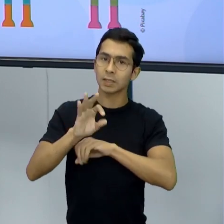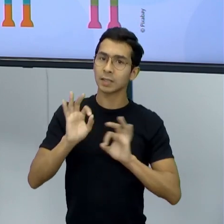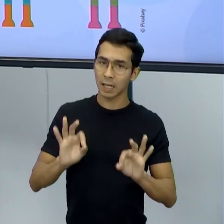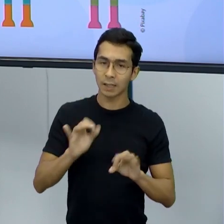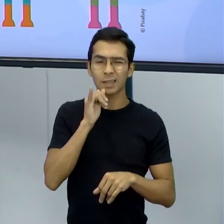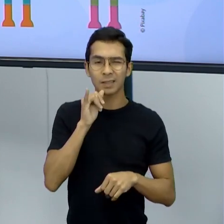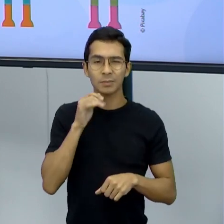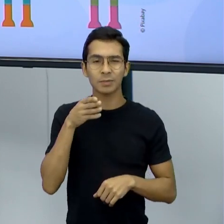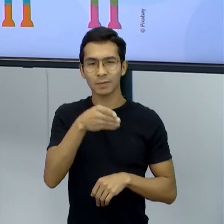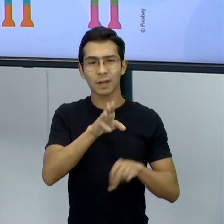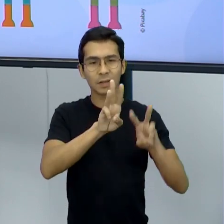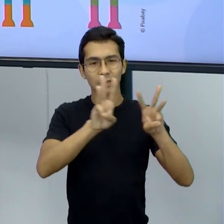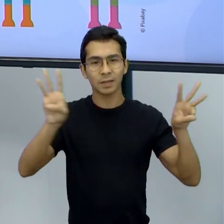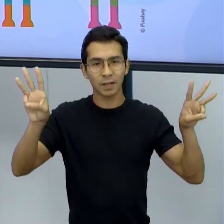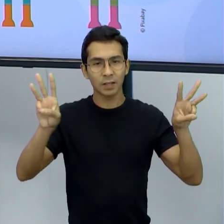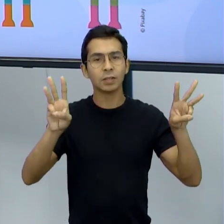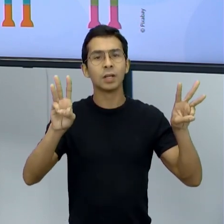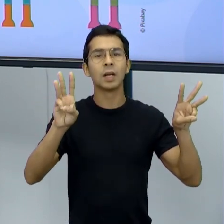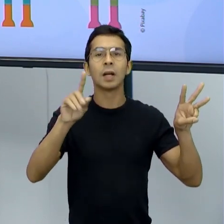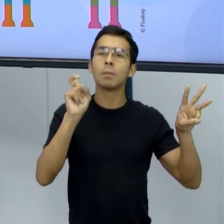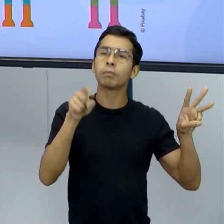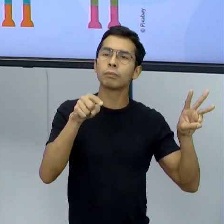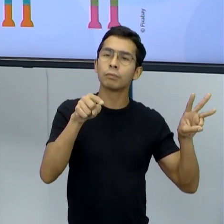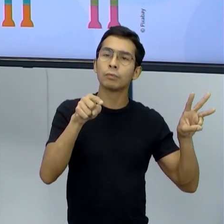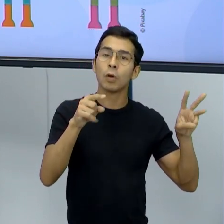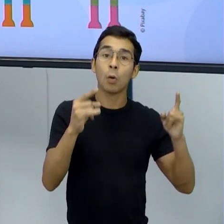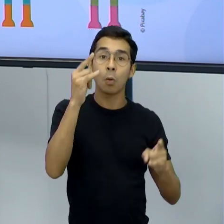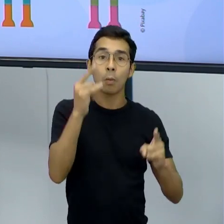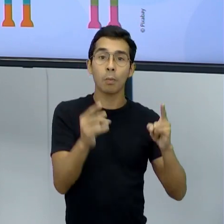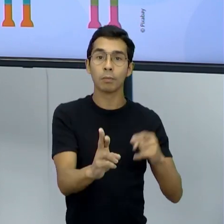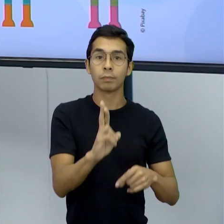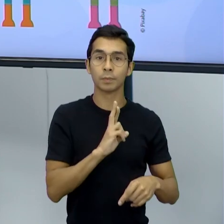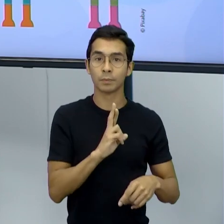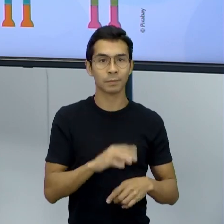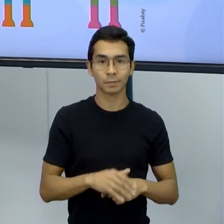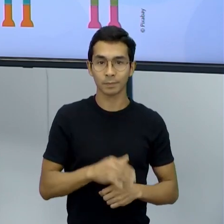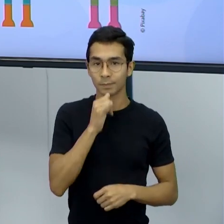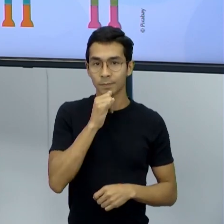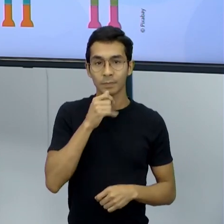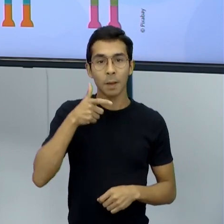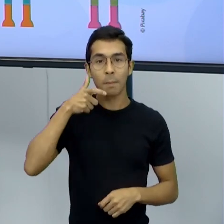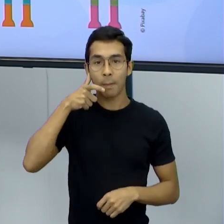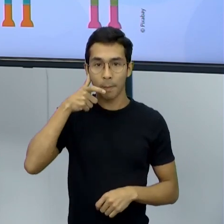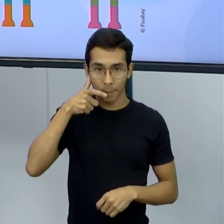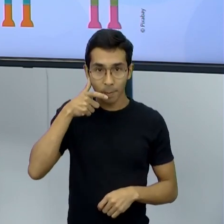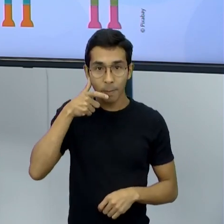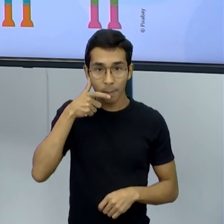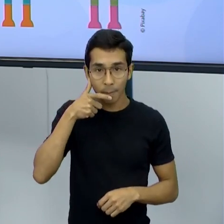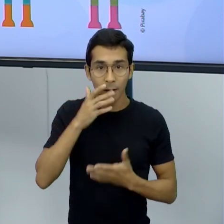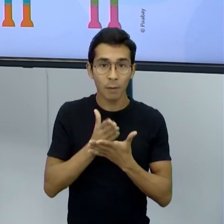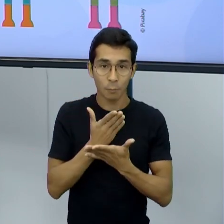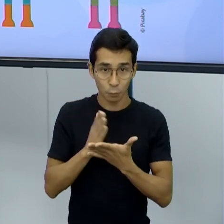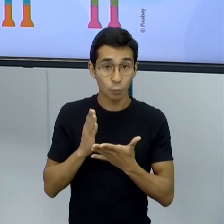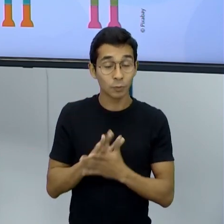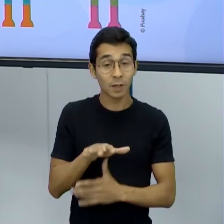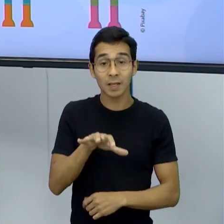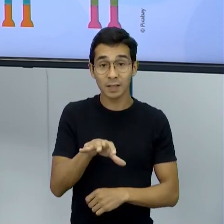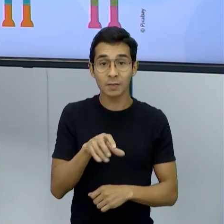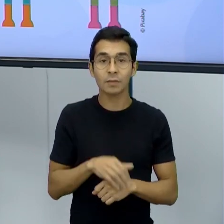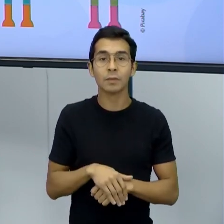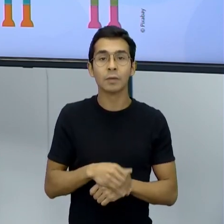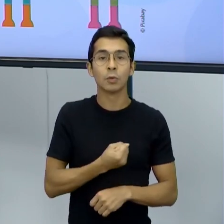sites e você clica uma pergunta e ele já responde automaticamente. Por exemplo, no telemarketing. Tem alguns telemarketings que funcionam assim. Você digita